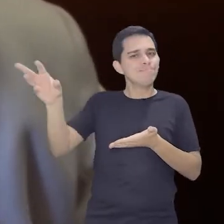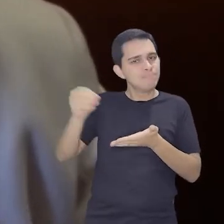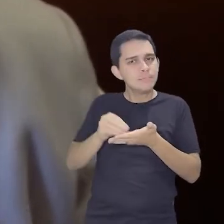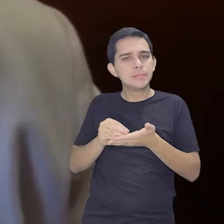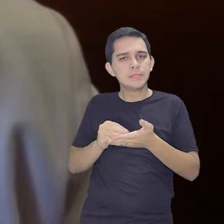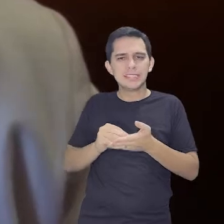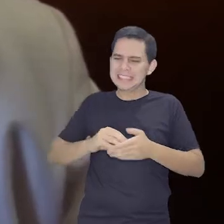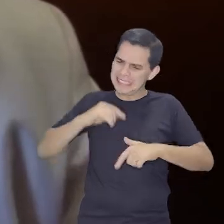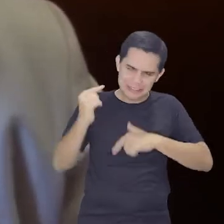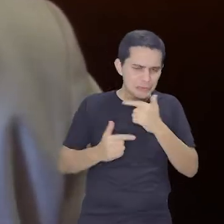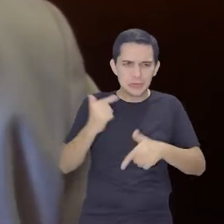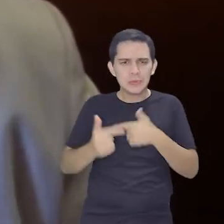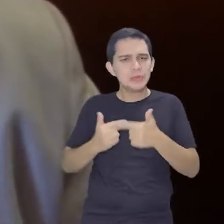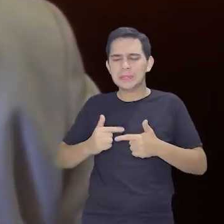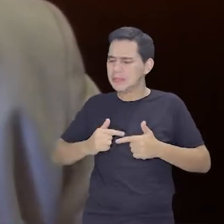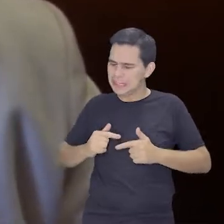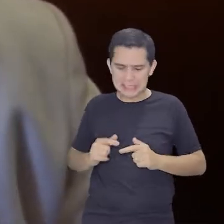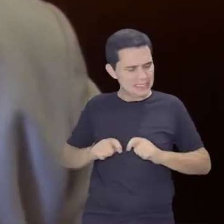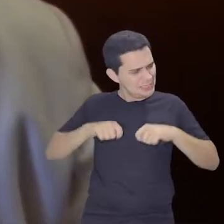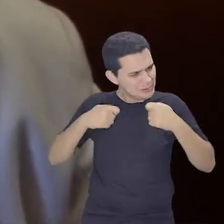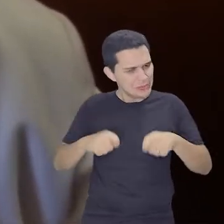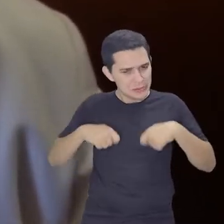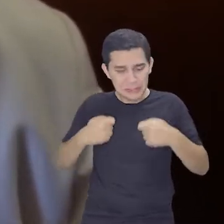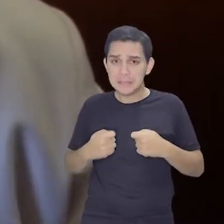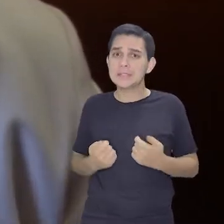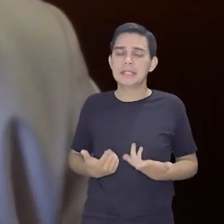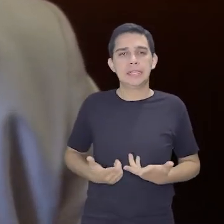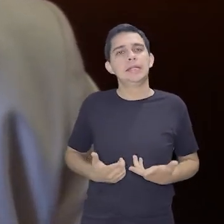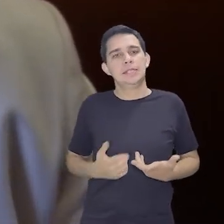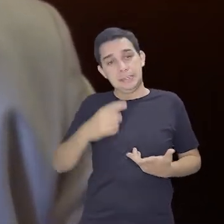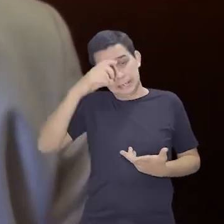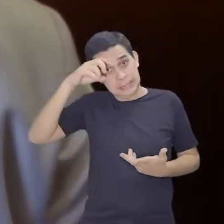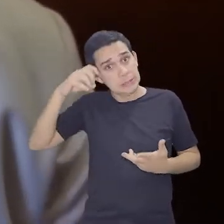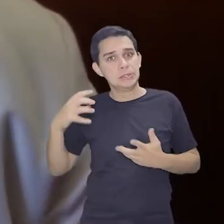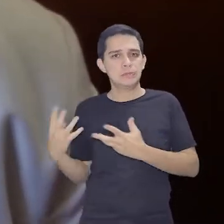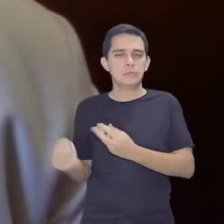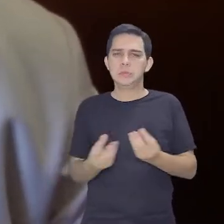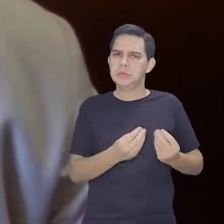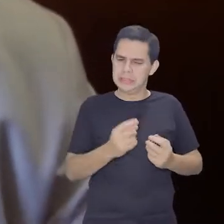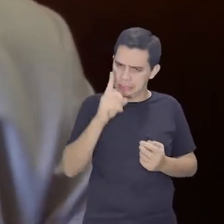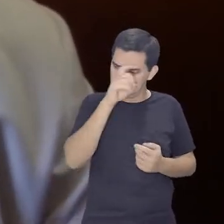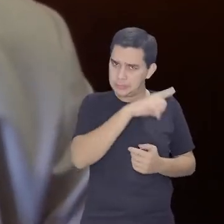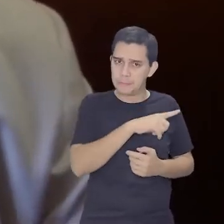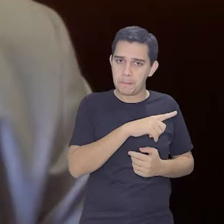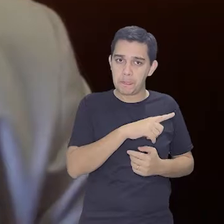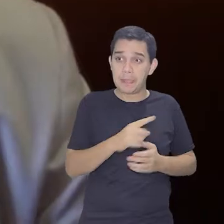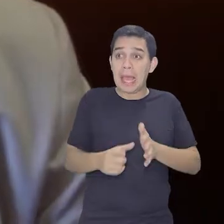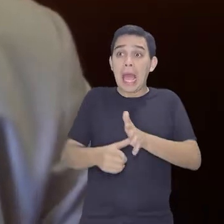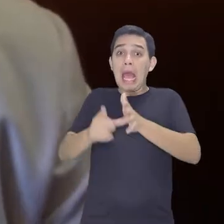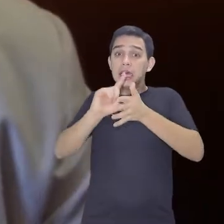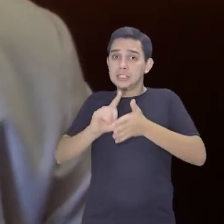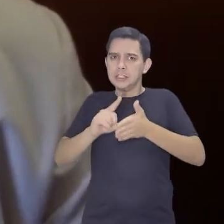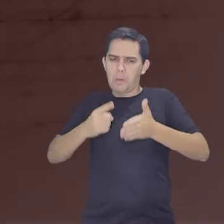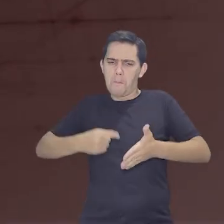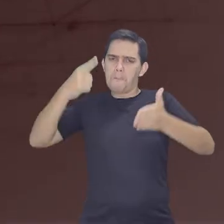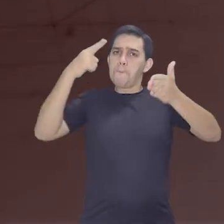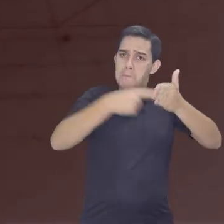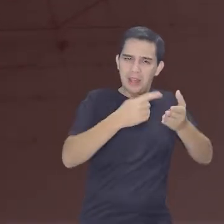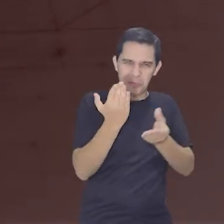trabalhou exaustivamente, né? E antes de oferecer denúncia, eu ainda ouvi